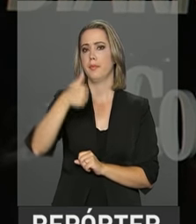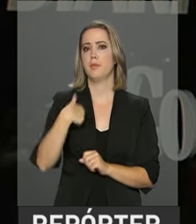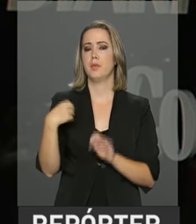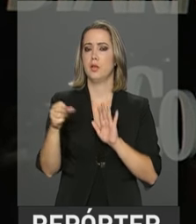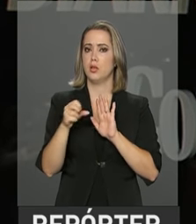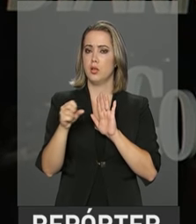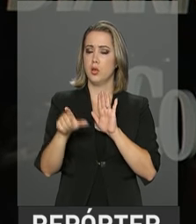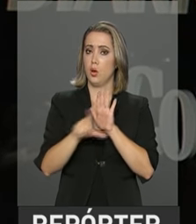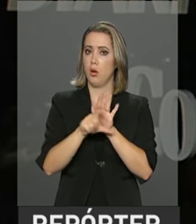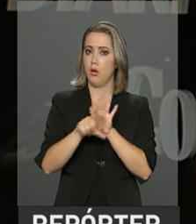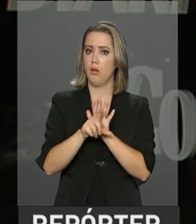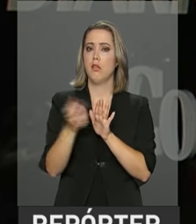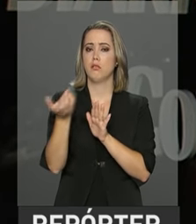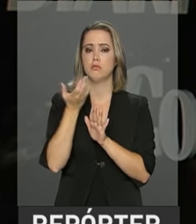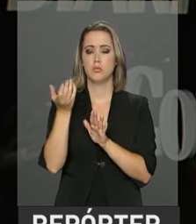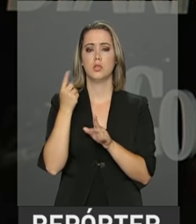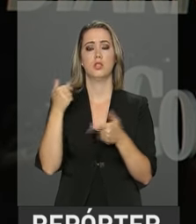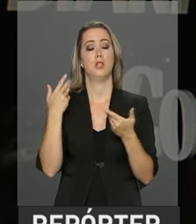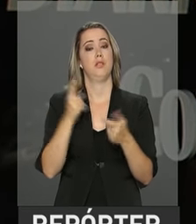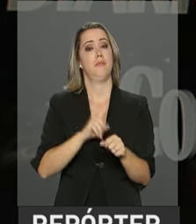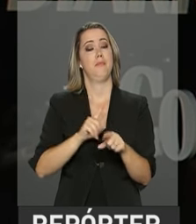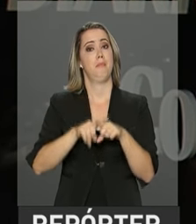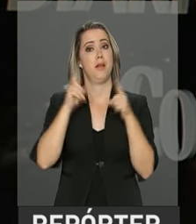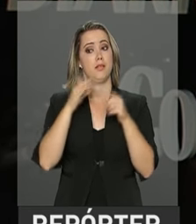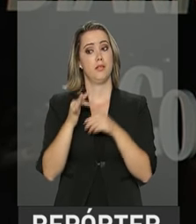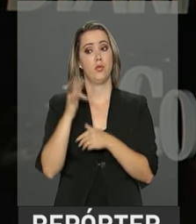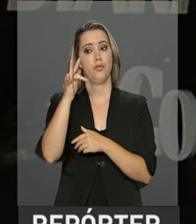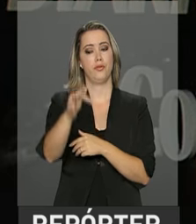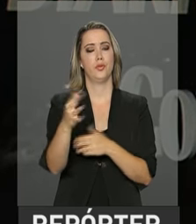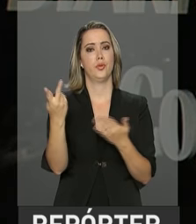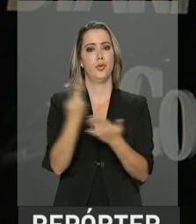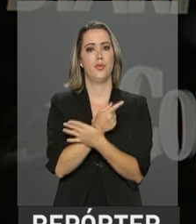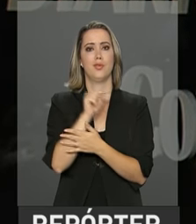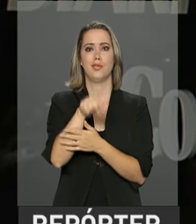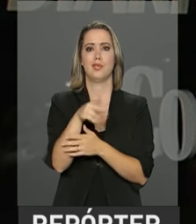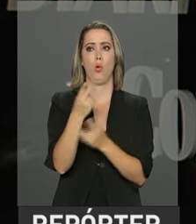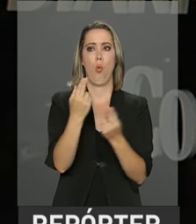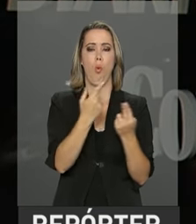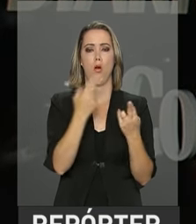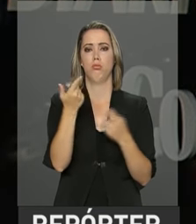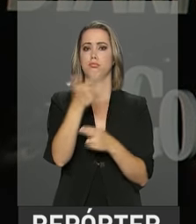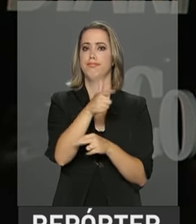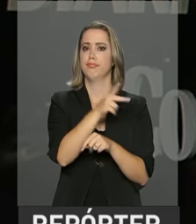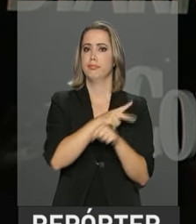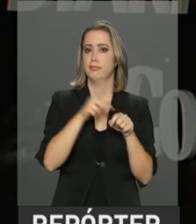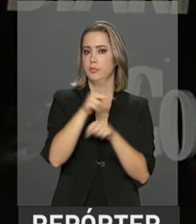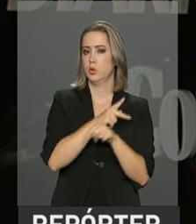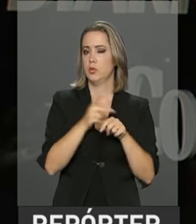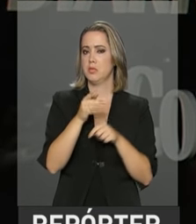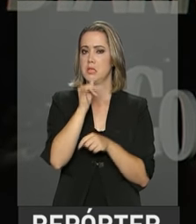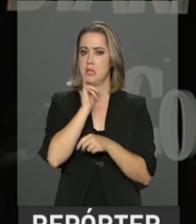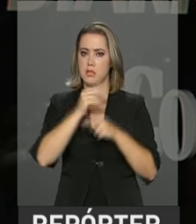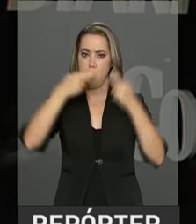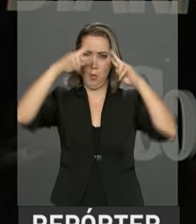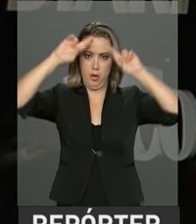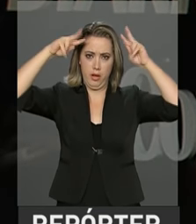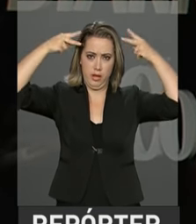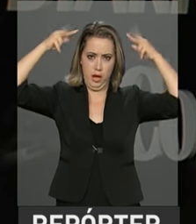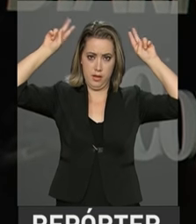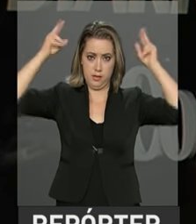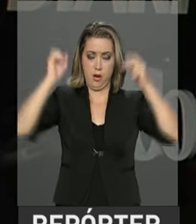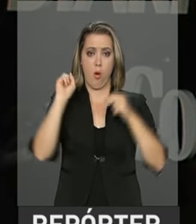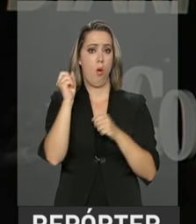realizar e que, se esse tempo passar no futuro, vai acontecer como em outros países, como na Grécia e Portugal,